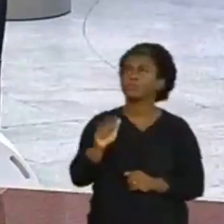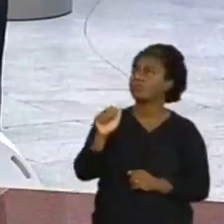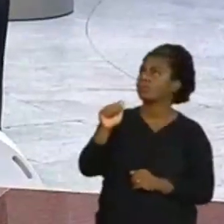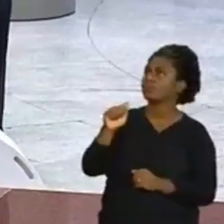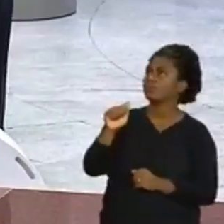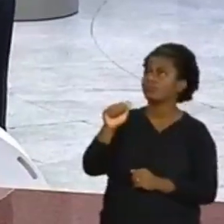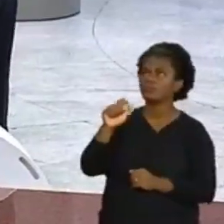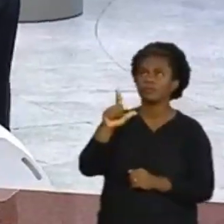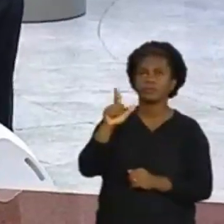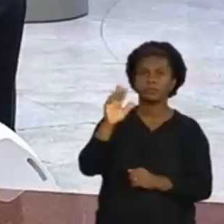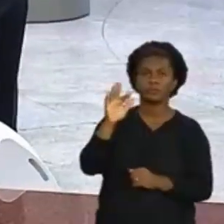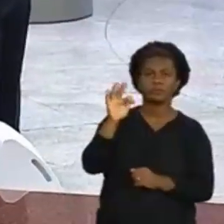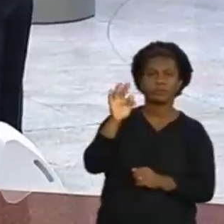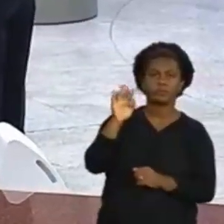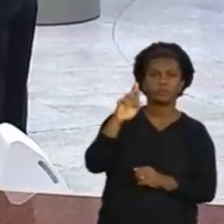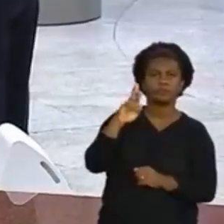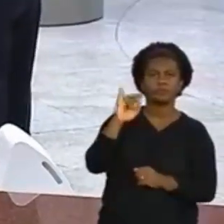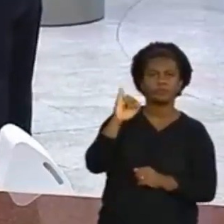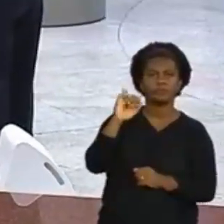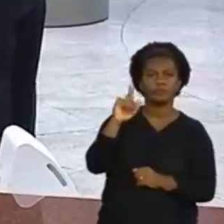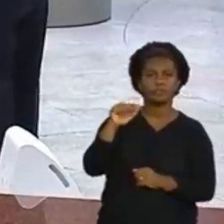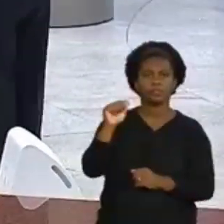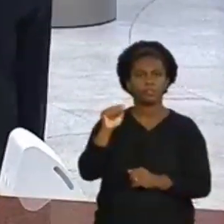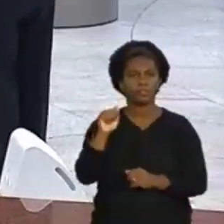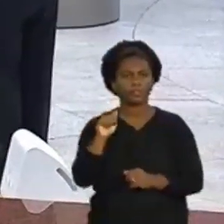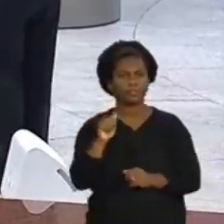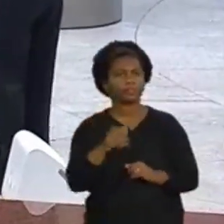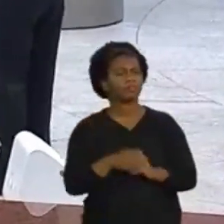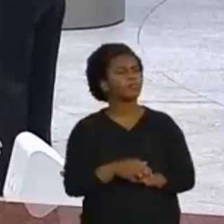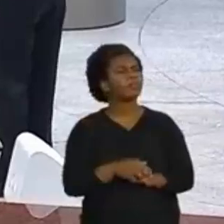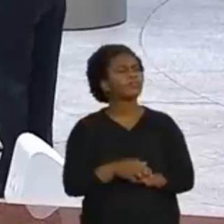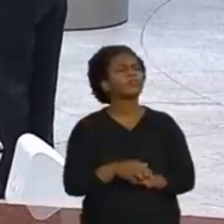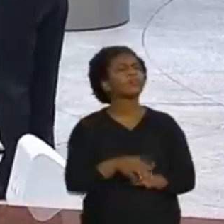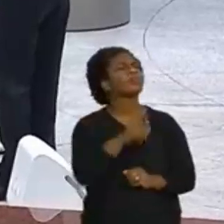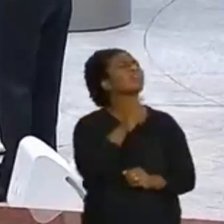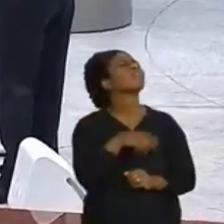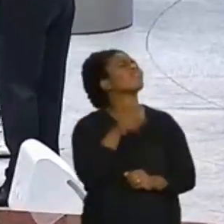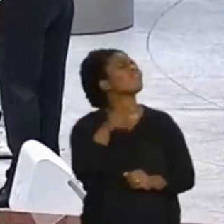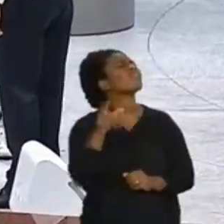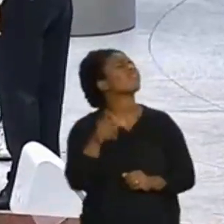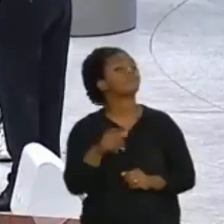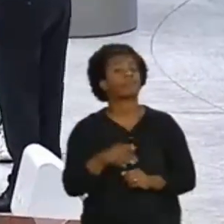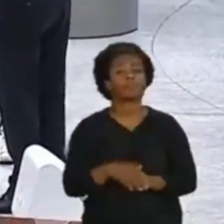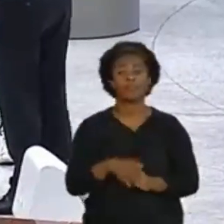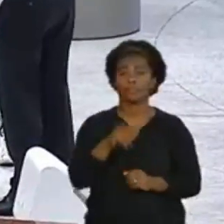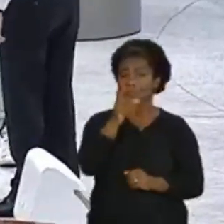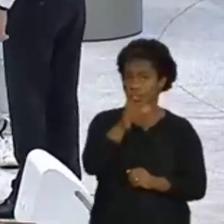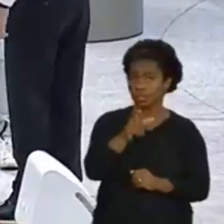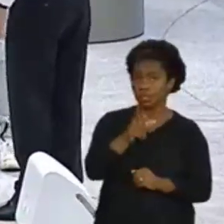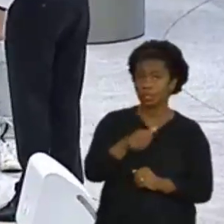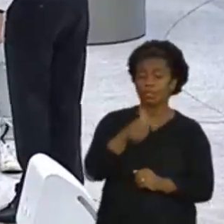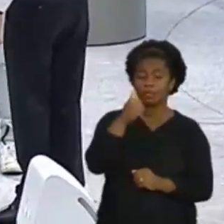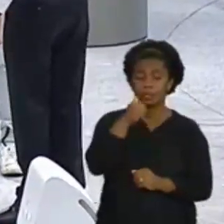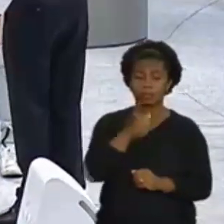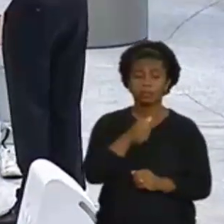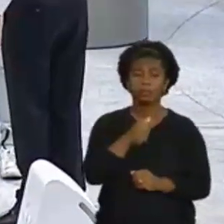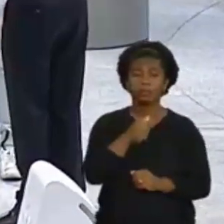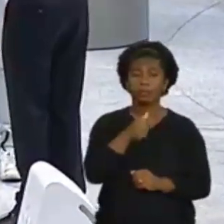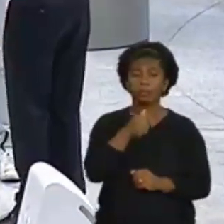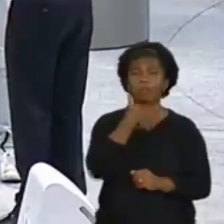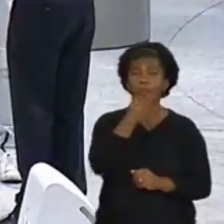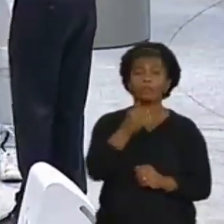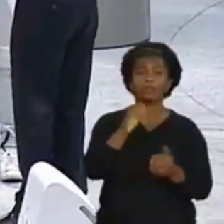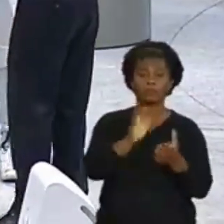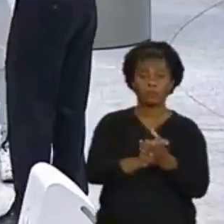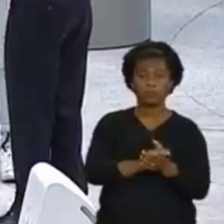Seu? Jorge. Quem vai falar? Eu. Quem é quem aí? Fala bem pertinho no microfone. Meu esposo, minhas filhas e meu genro. Qual